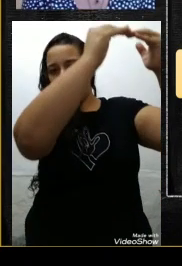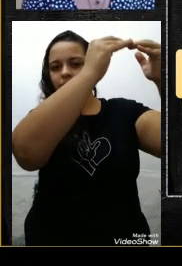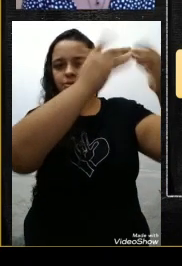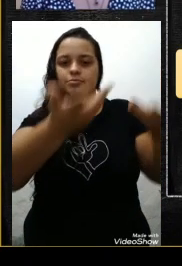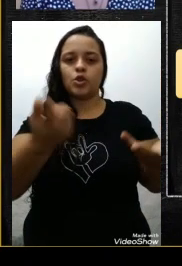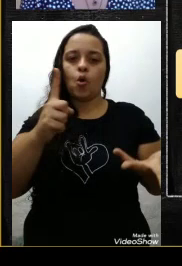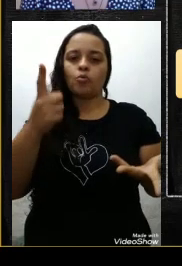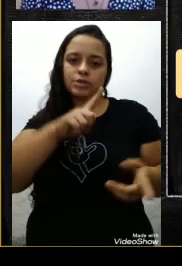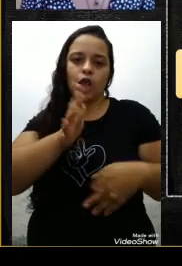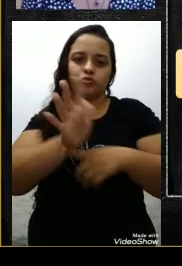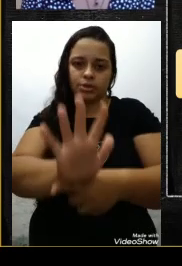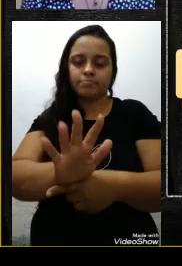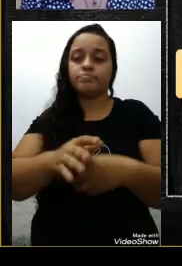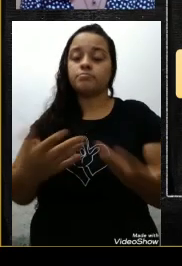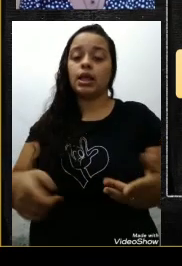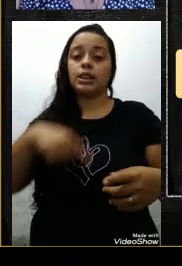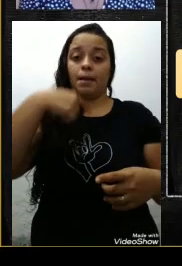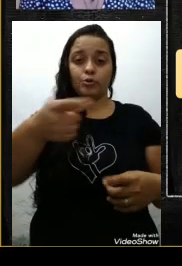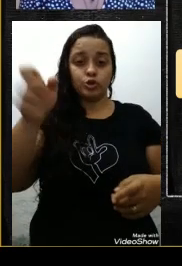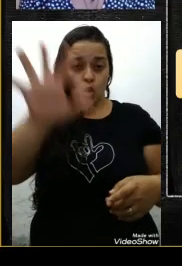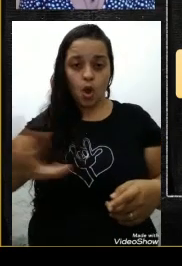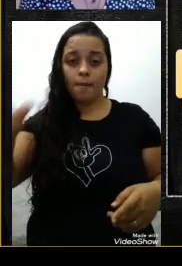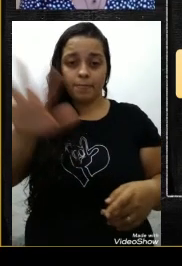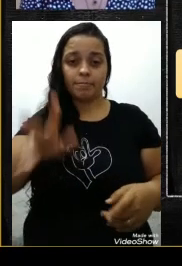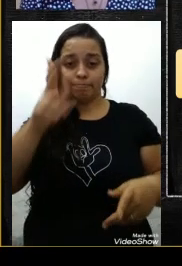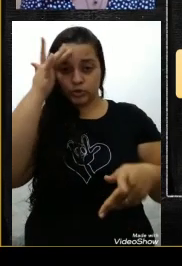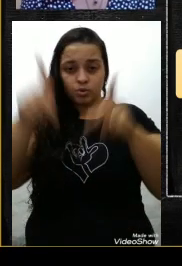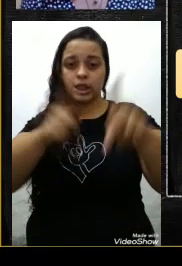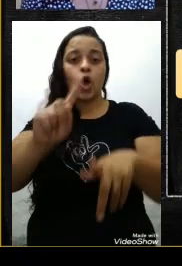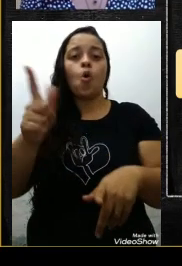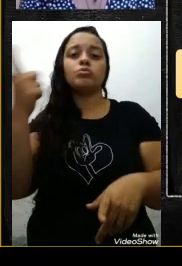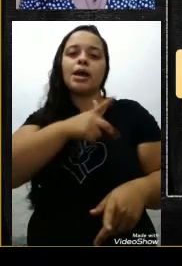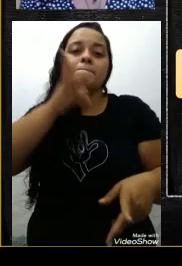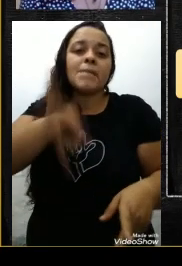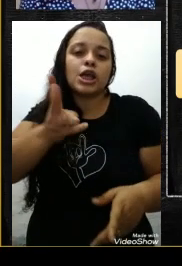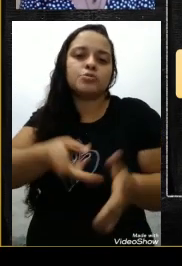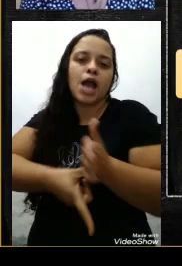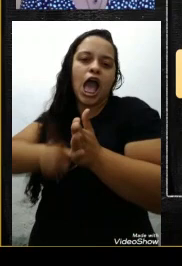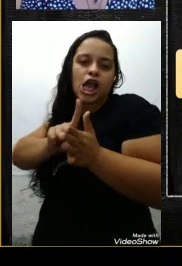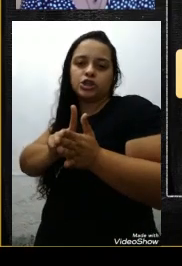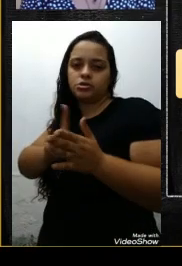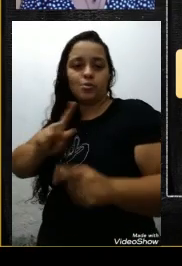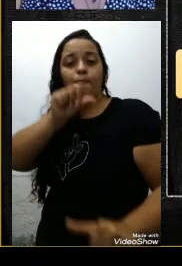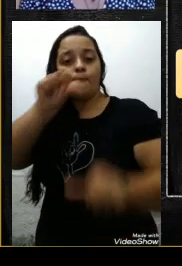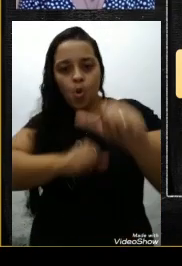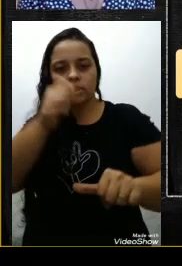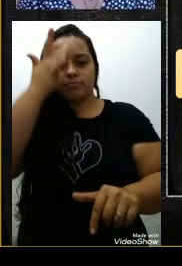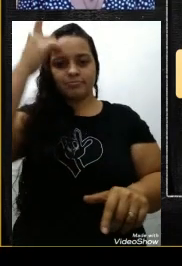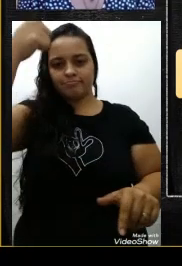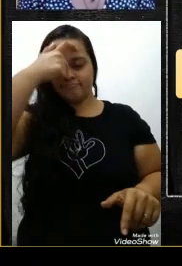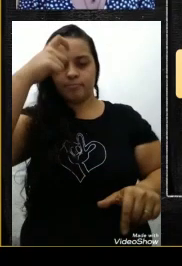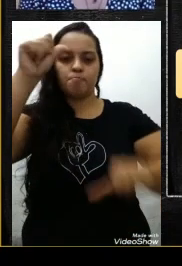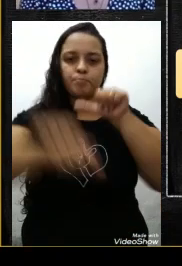população europeia não voltará a ser a mesma depois da crise do século XIV. Muitas mudanças vão acontecer.